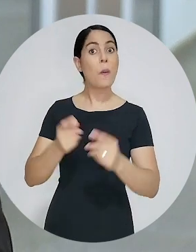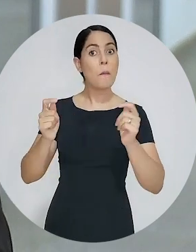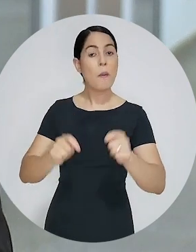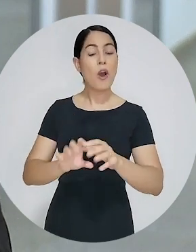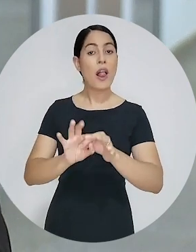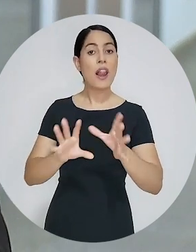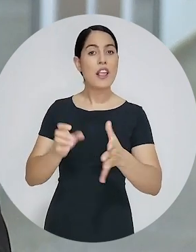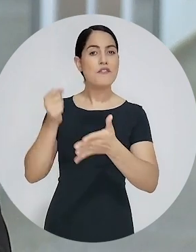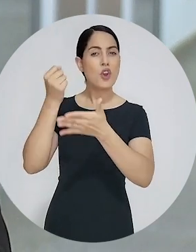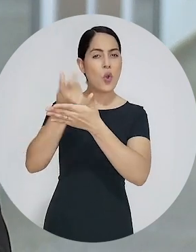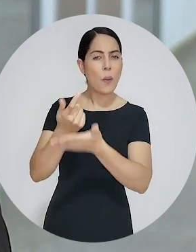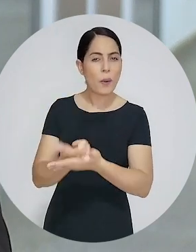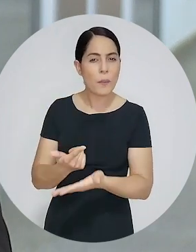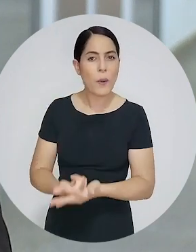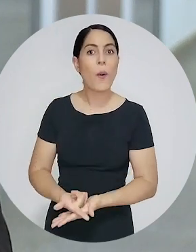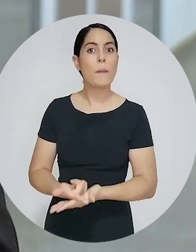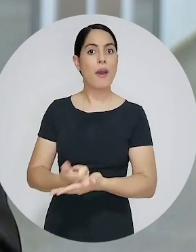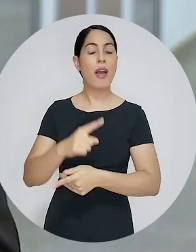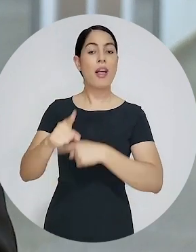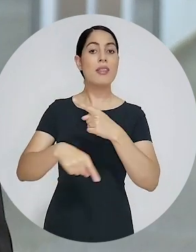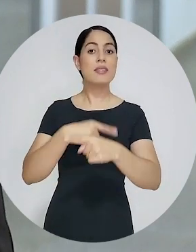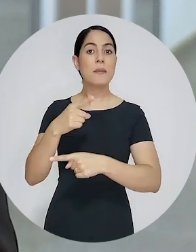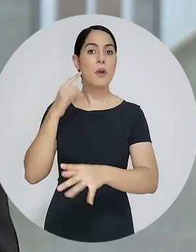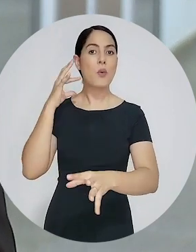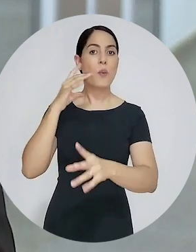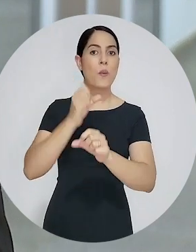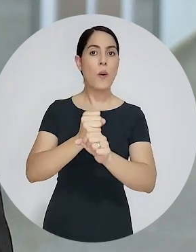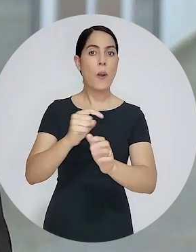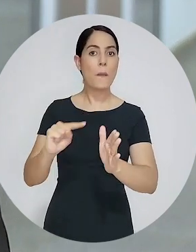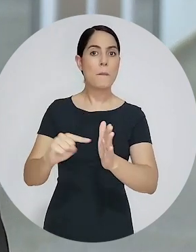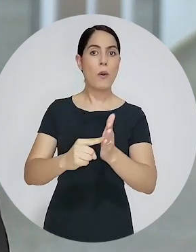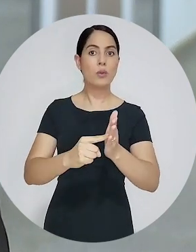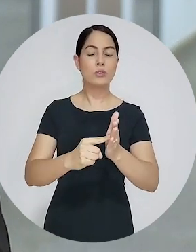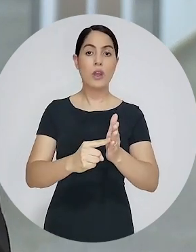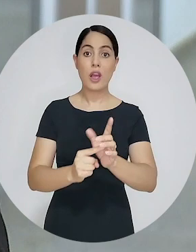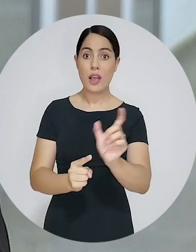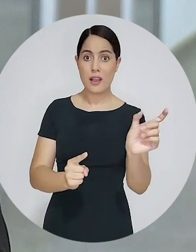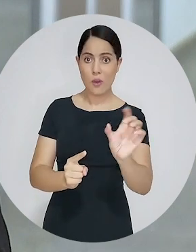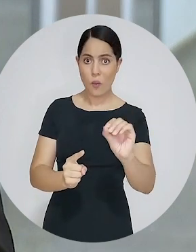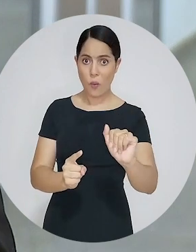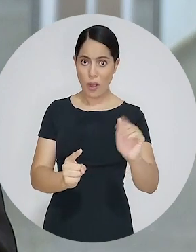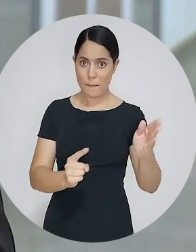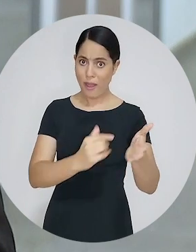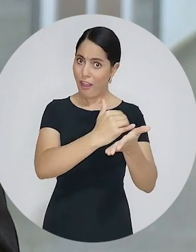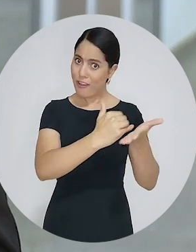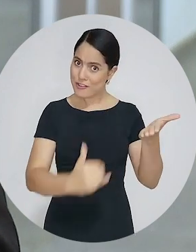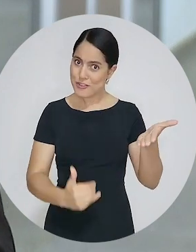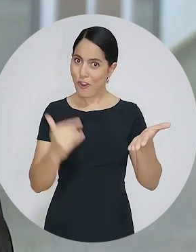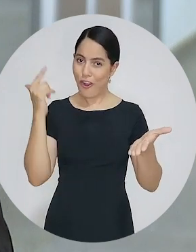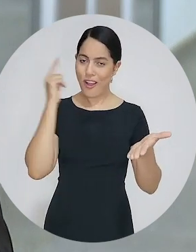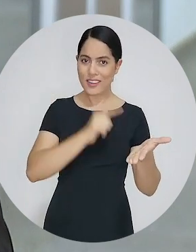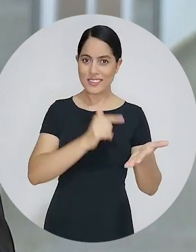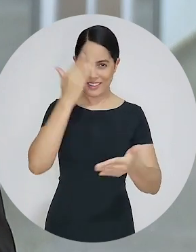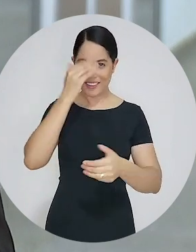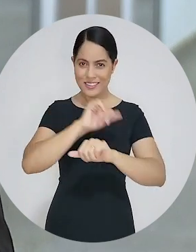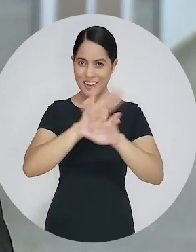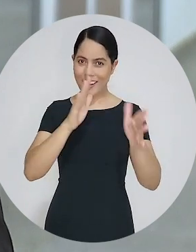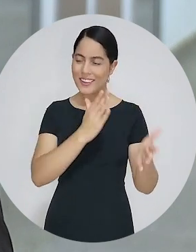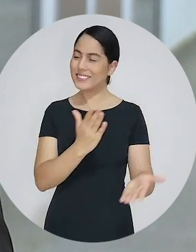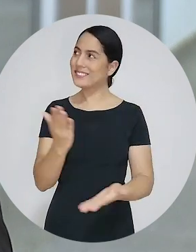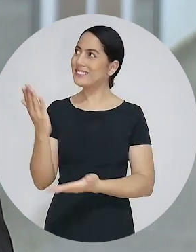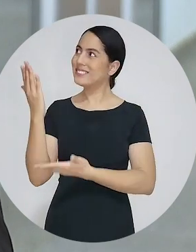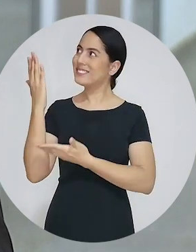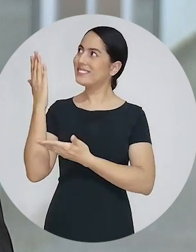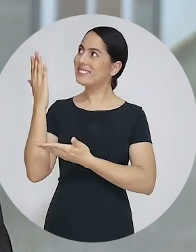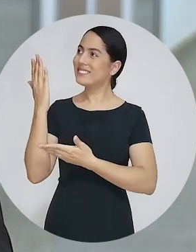Você compra e acumula pontos que podem ser convertidos em descontos no valor da sua anuidade. Quer entender como